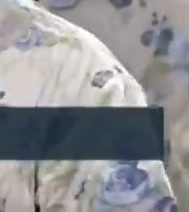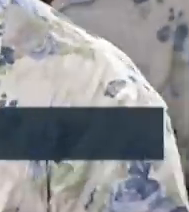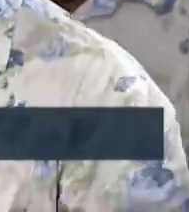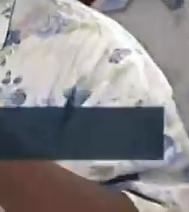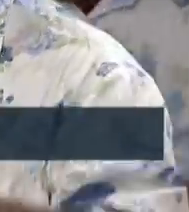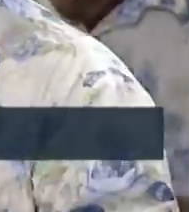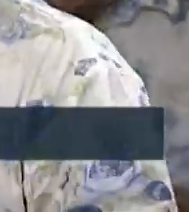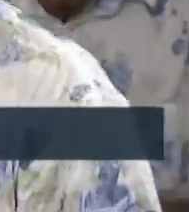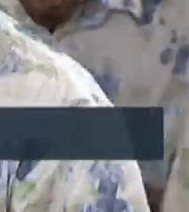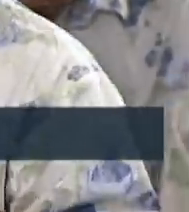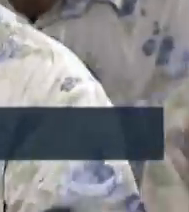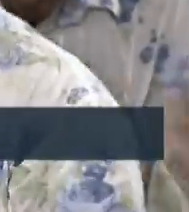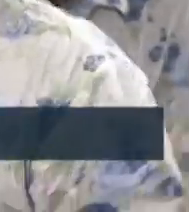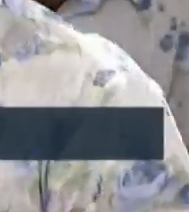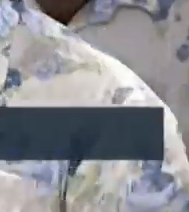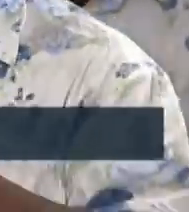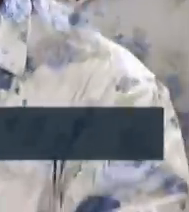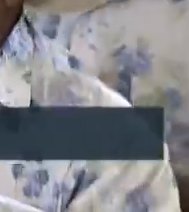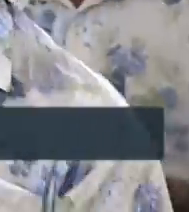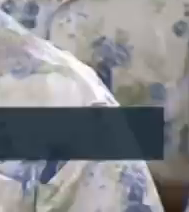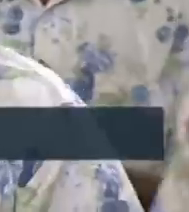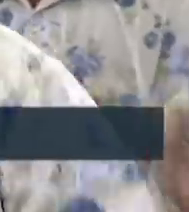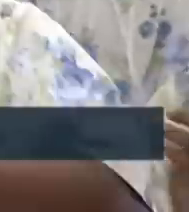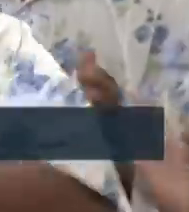na Festa do Santo e ba